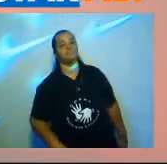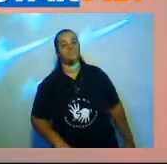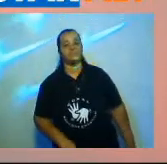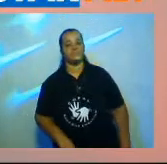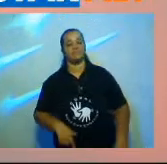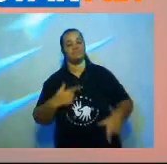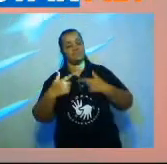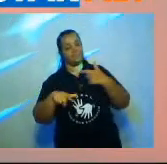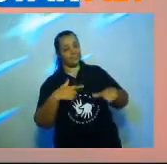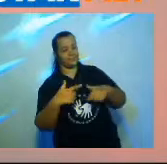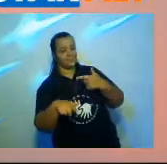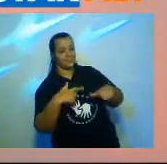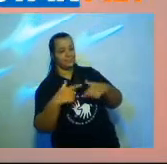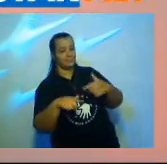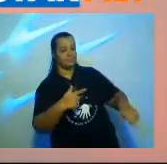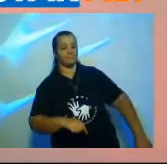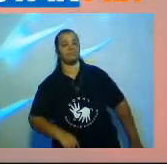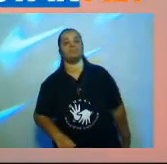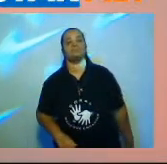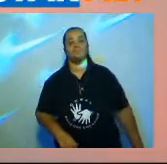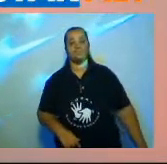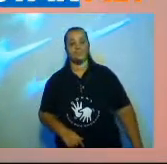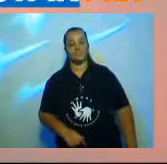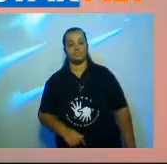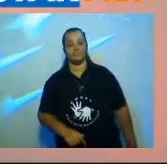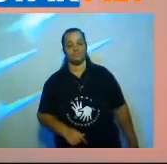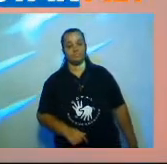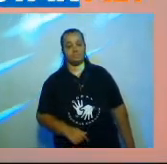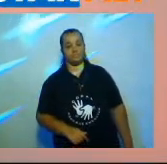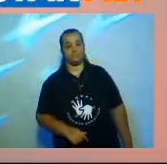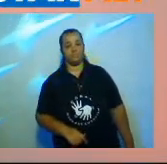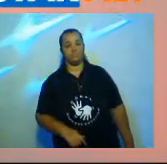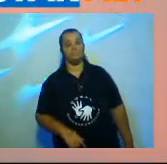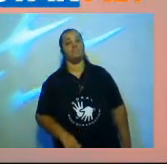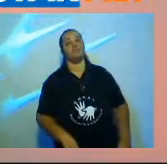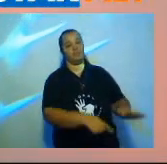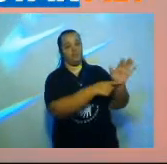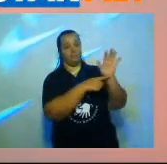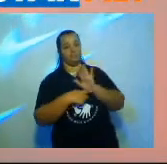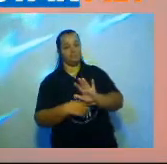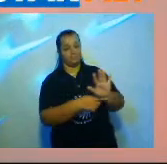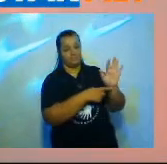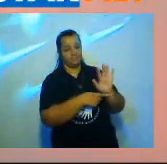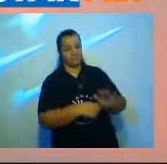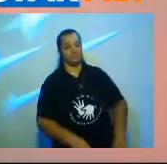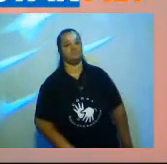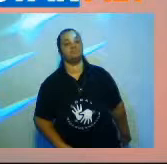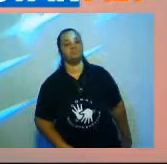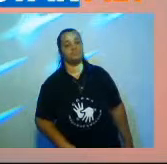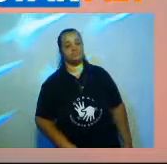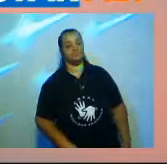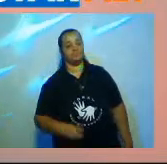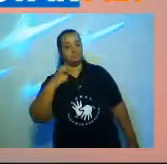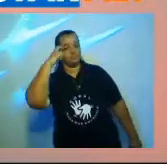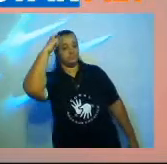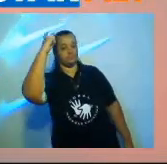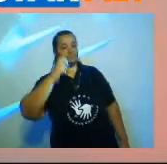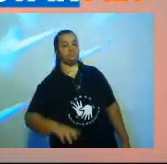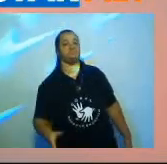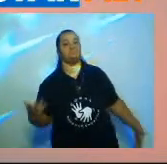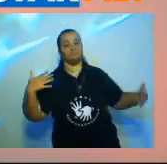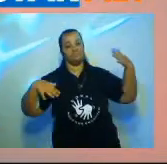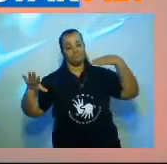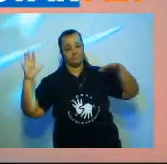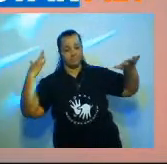Rogério, produções culturais, Pedro Caetano, viu gente? Olha, apoio ao Departamento de Cultura e Turismo, Márcia Regina Zago, que é